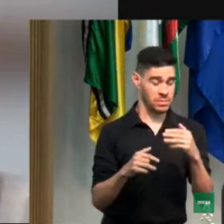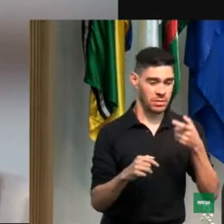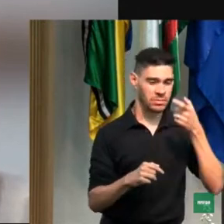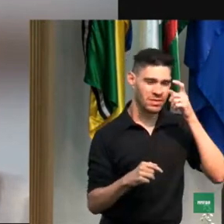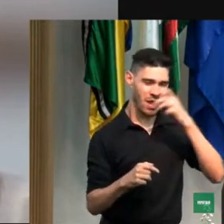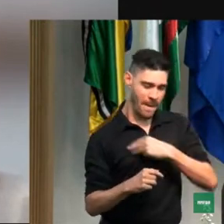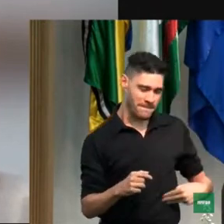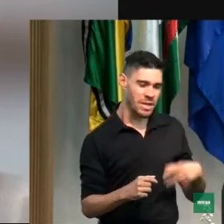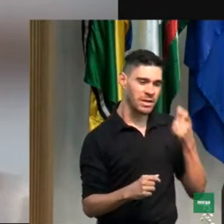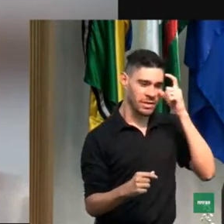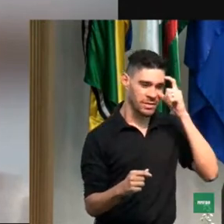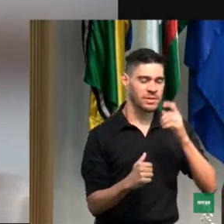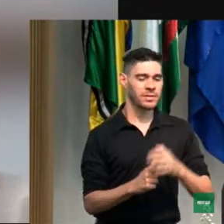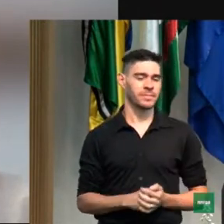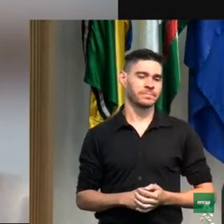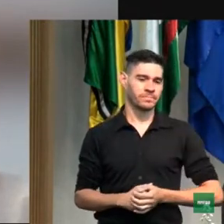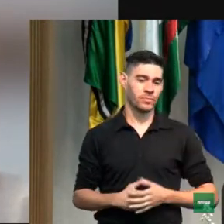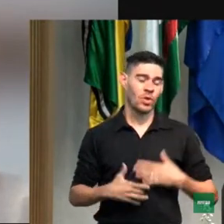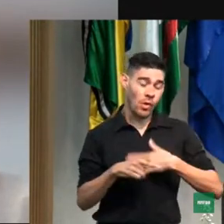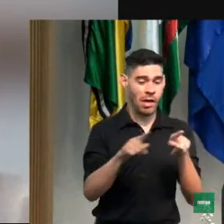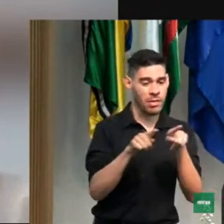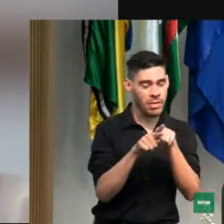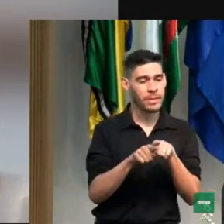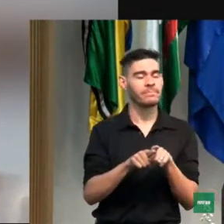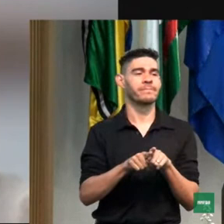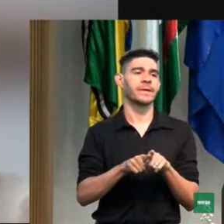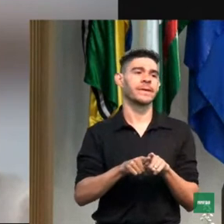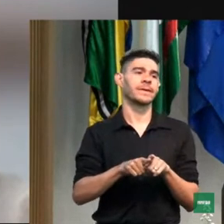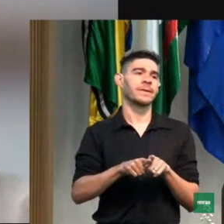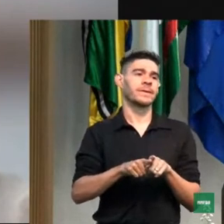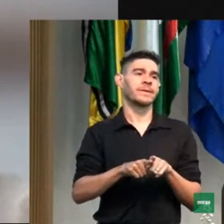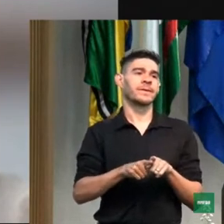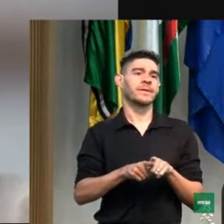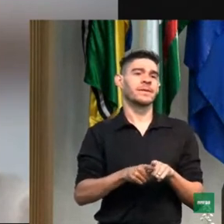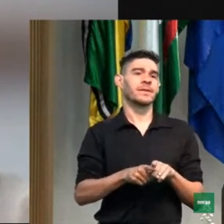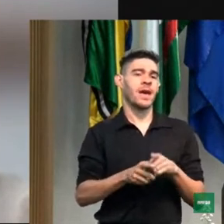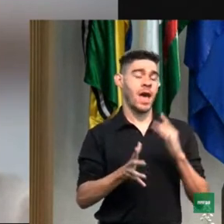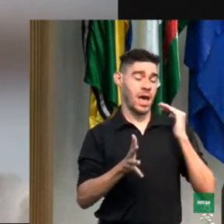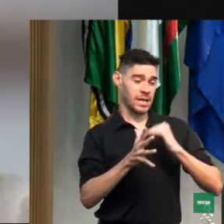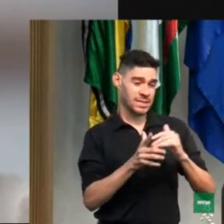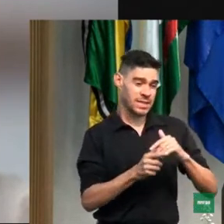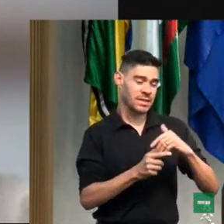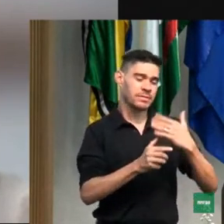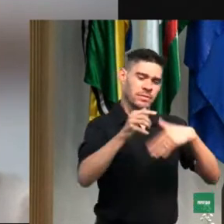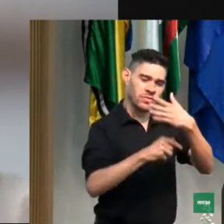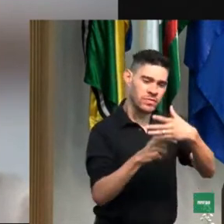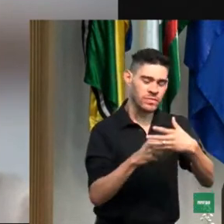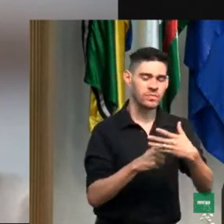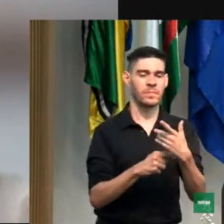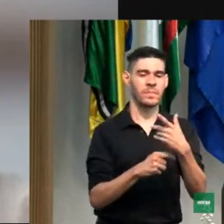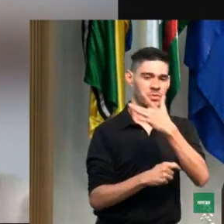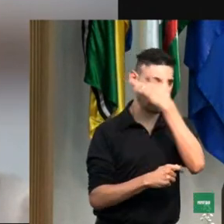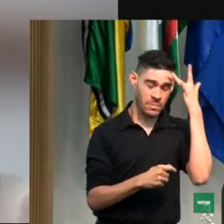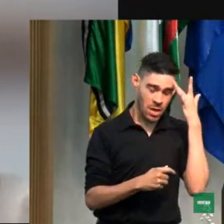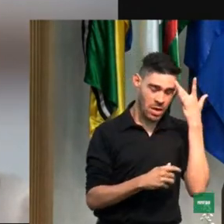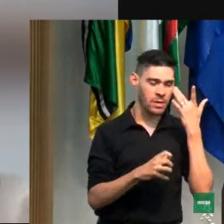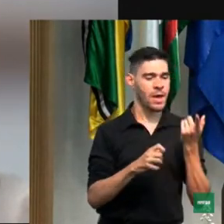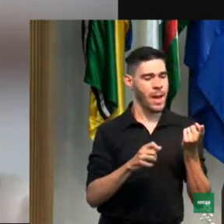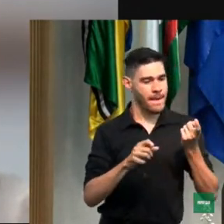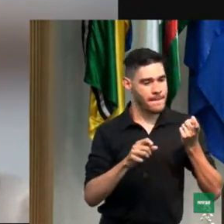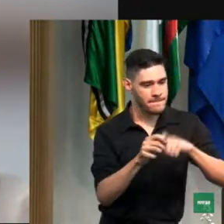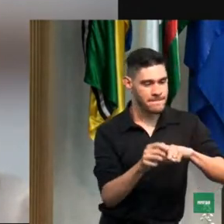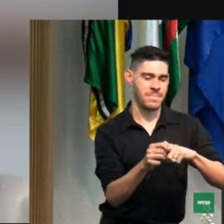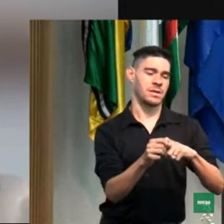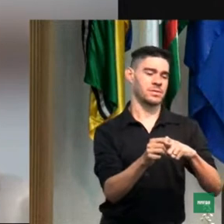E gostaria também de colocar a Secretaria de Gestão e Desempenho Pessoal como parceira